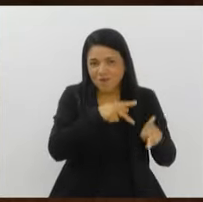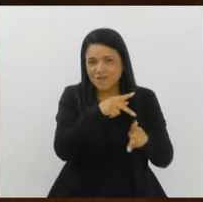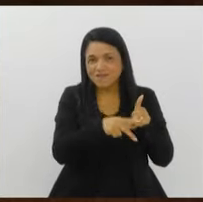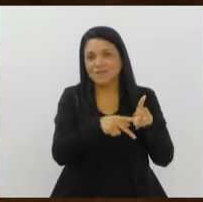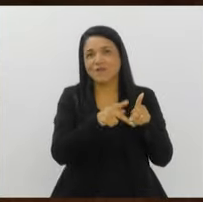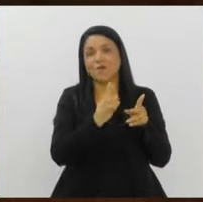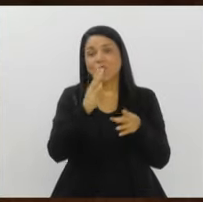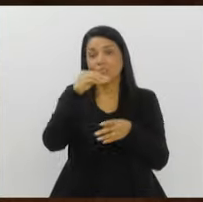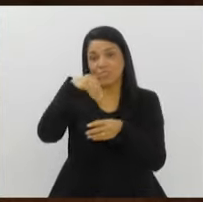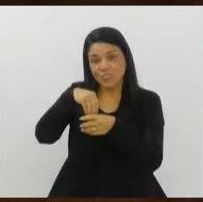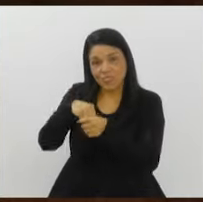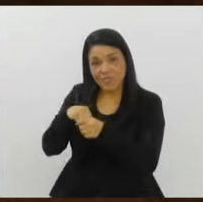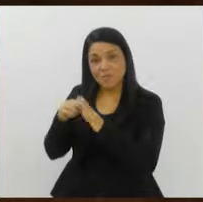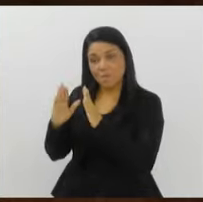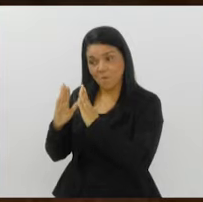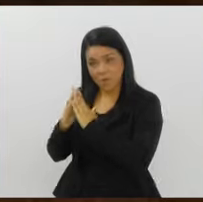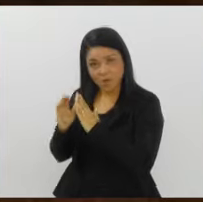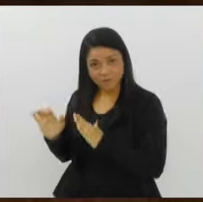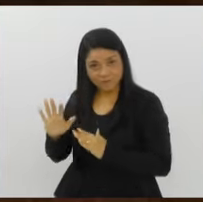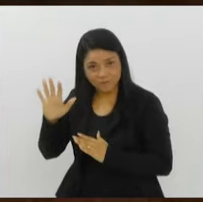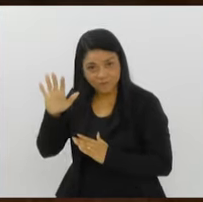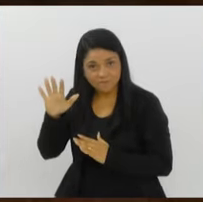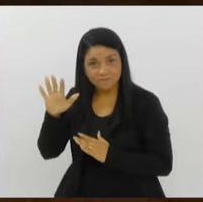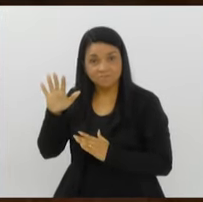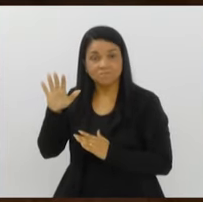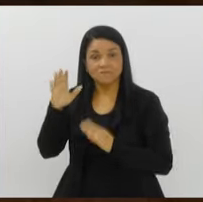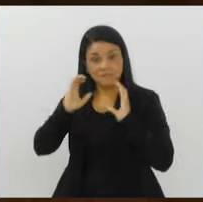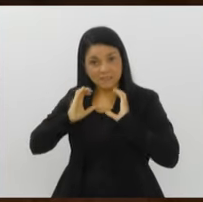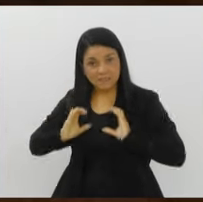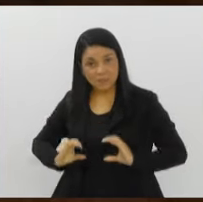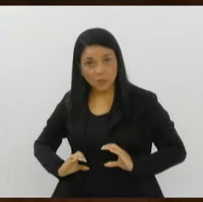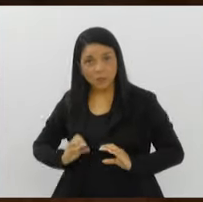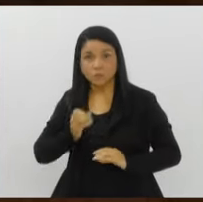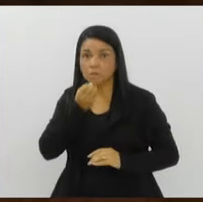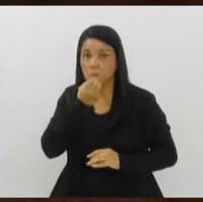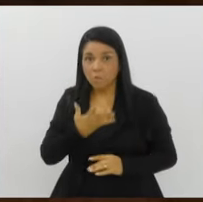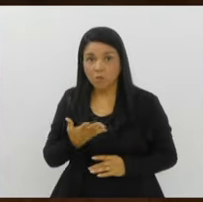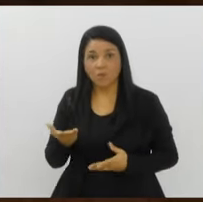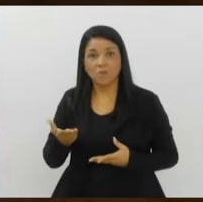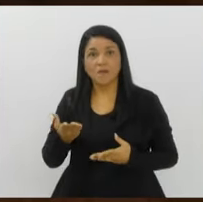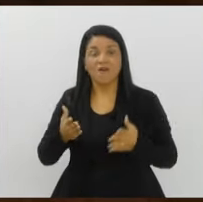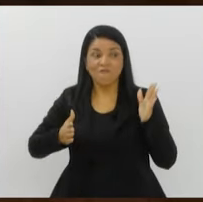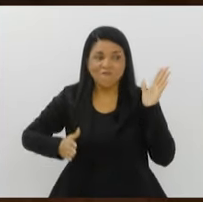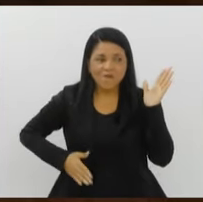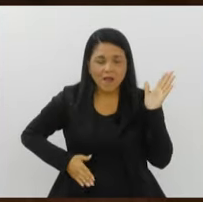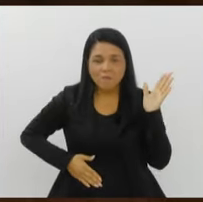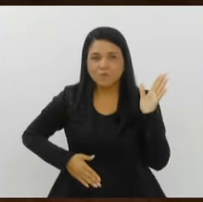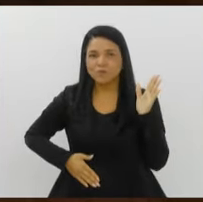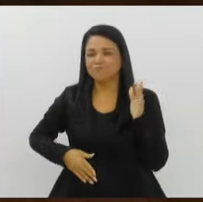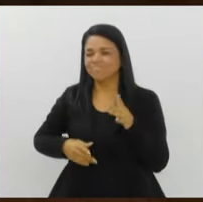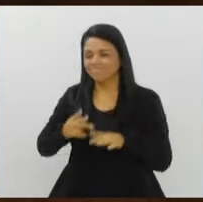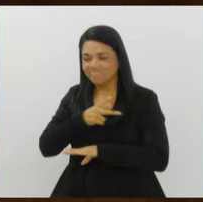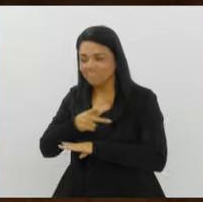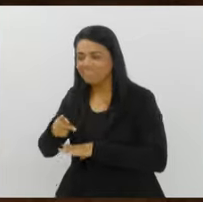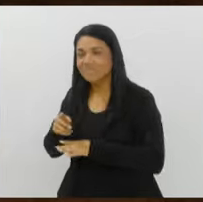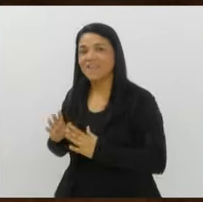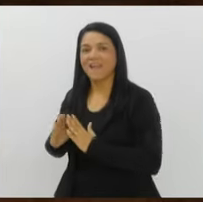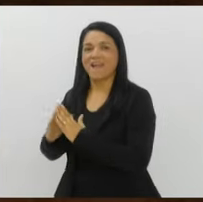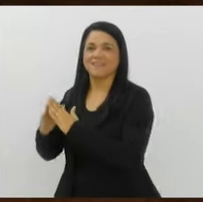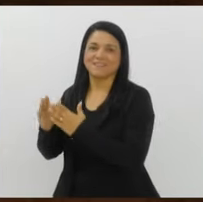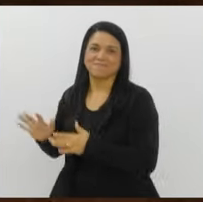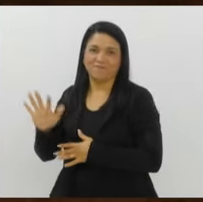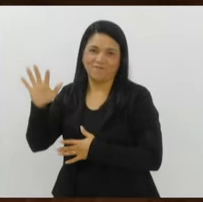dentro de comunidade ou aquele que não mora, mas o vagabundo vai até a casa dessas pessoas. Senhora